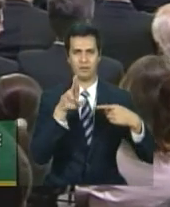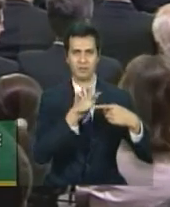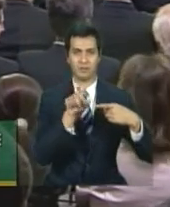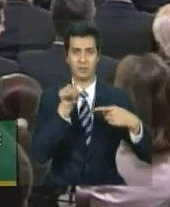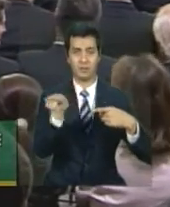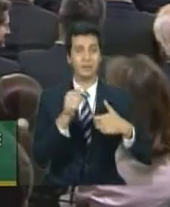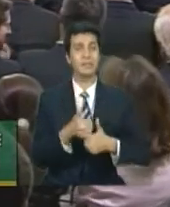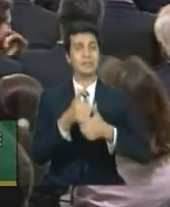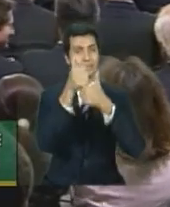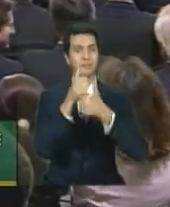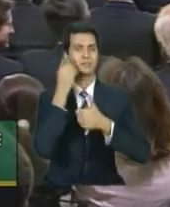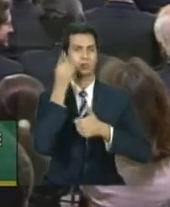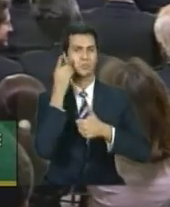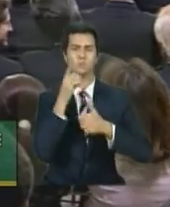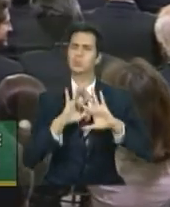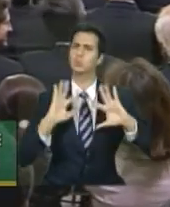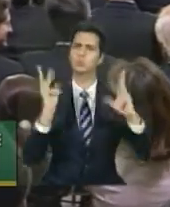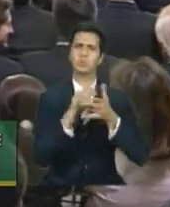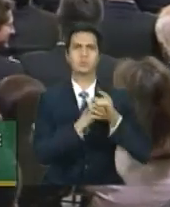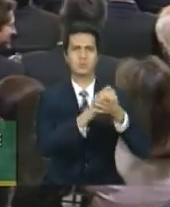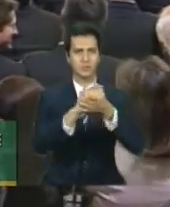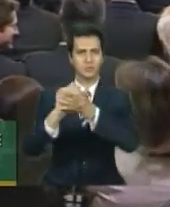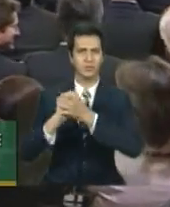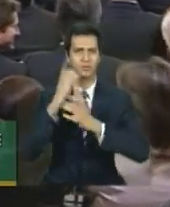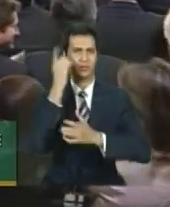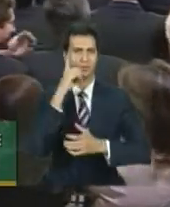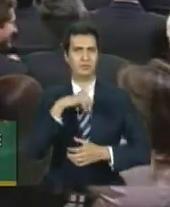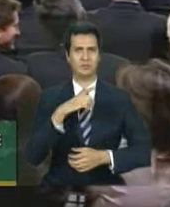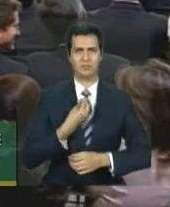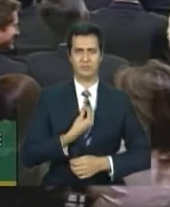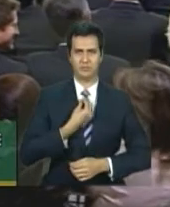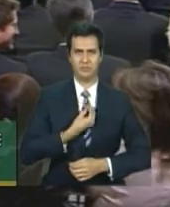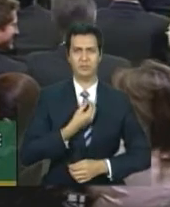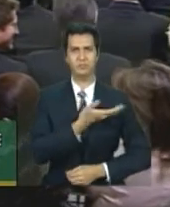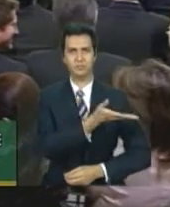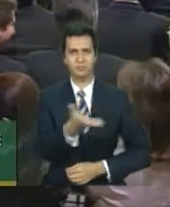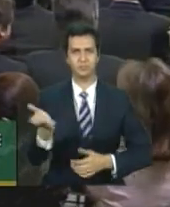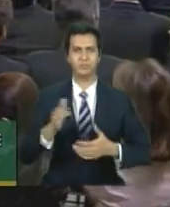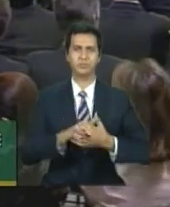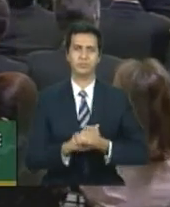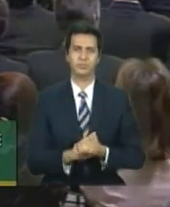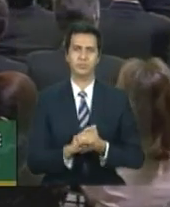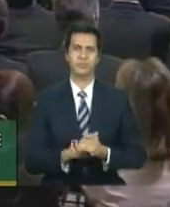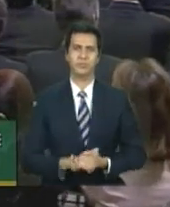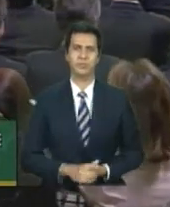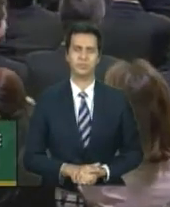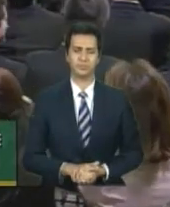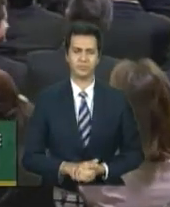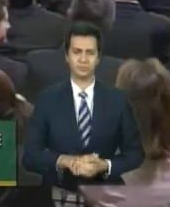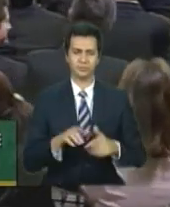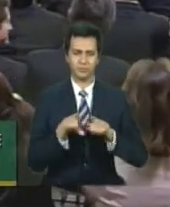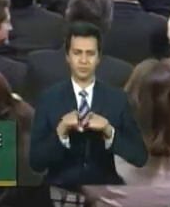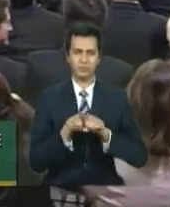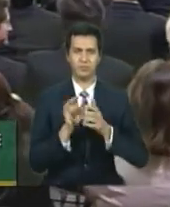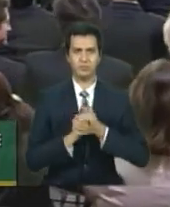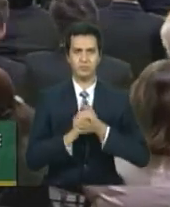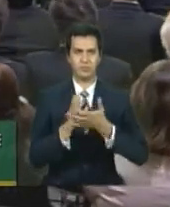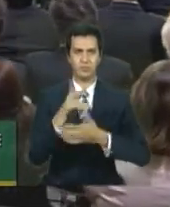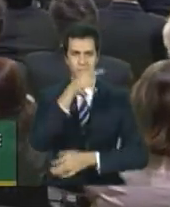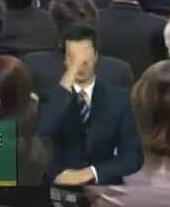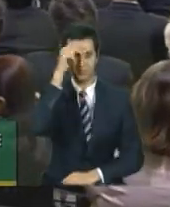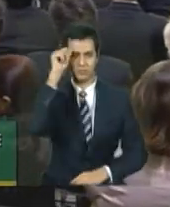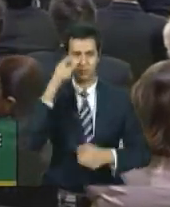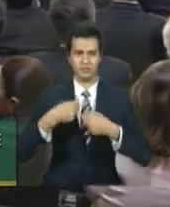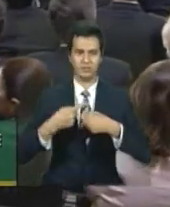todas as deputadas e os deputados aqui presentes. Cumprimentar o prefeito de